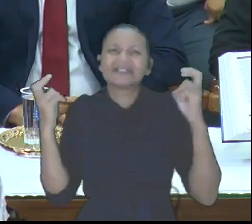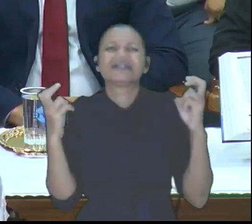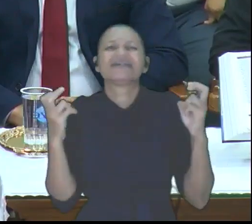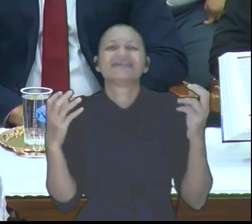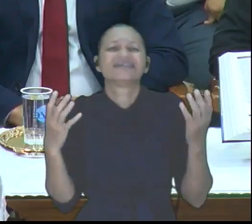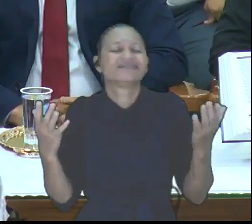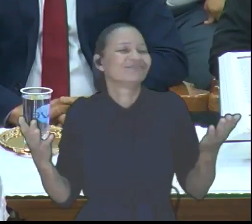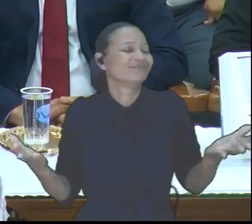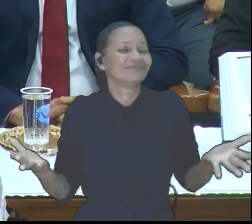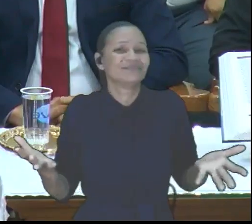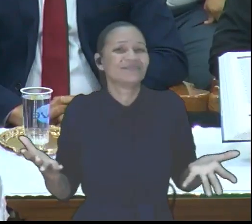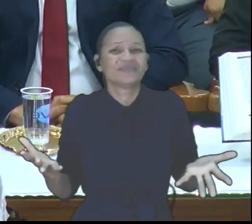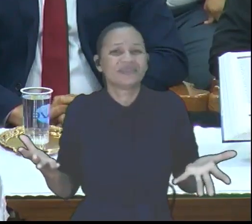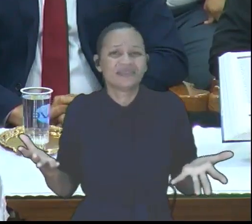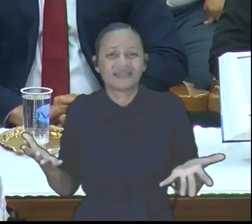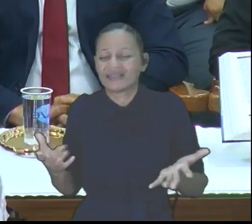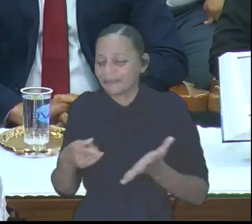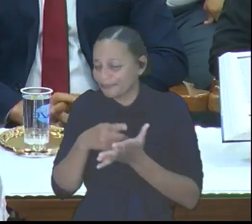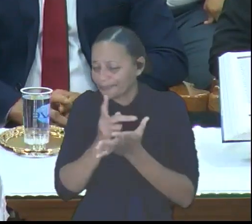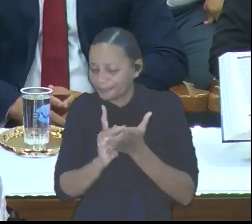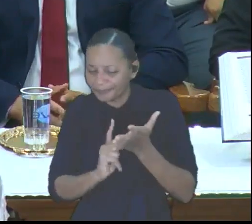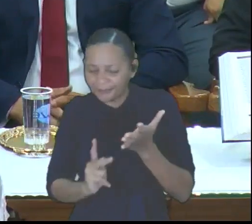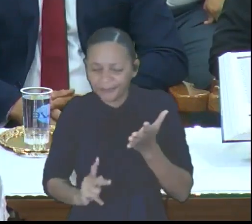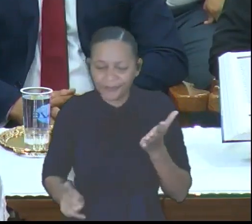Isso é beira poesia.